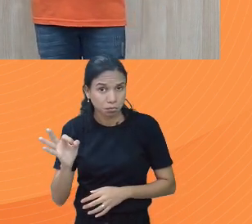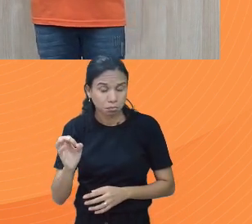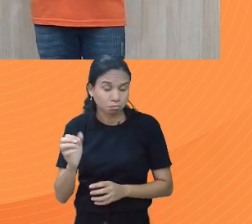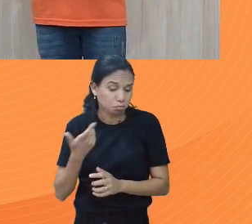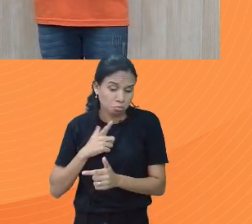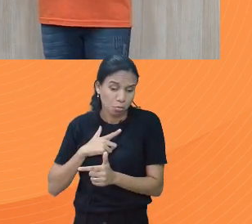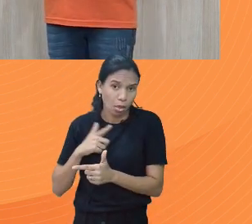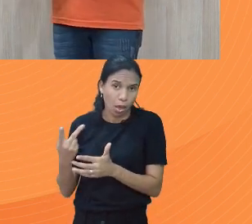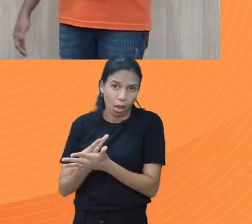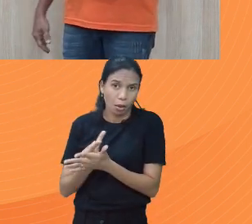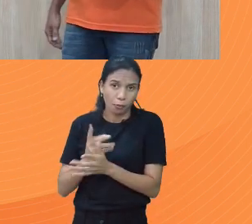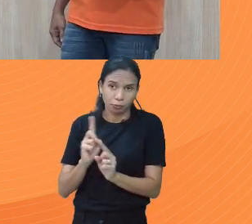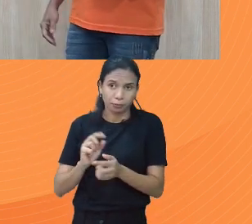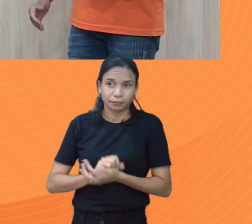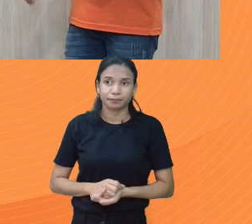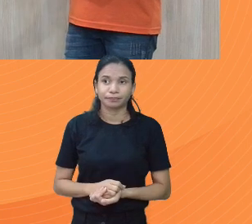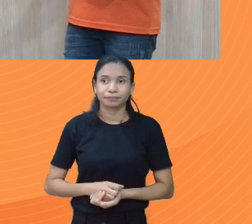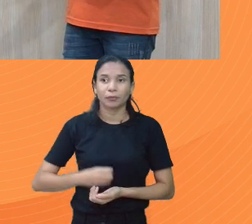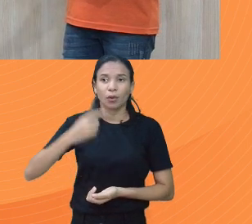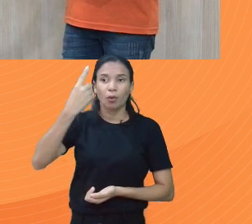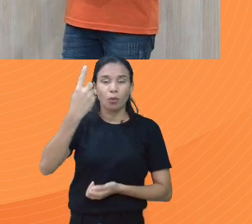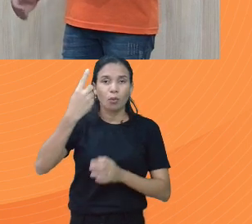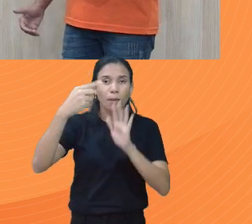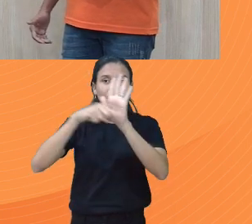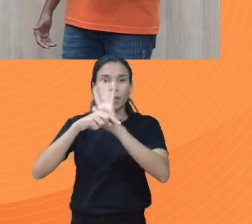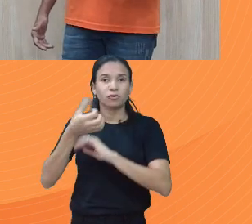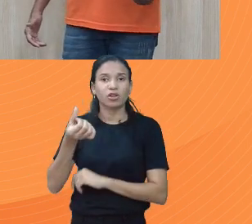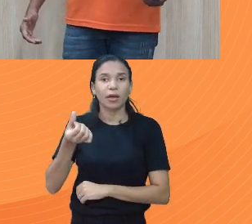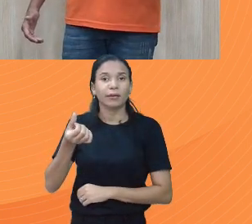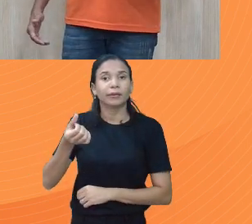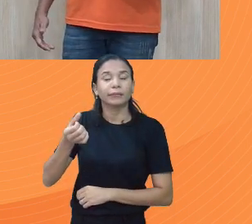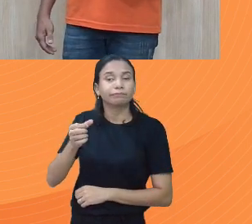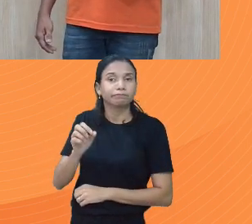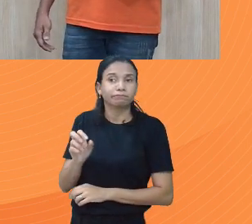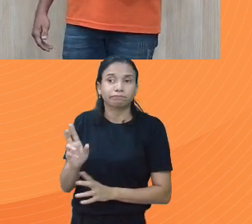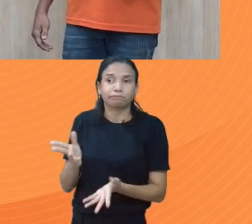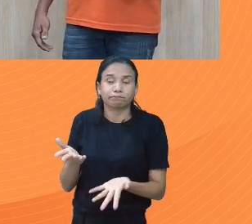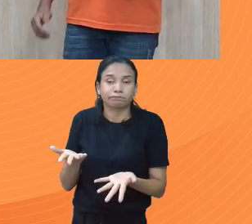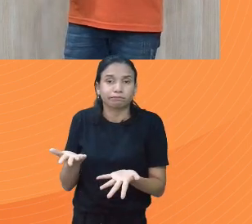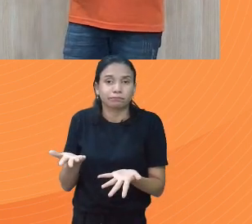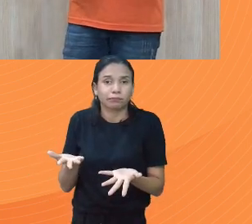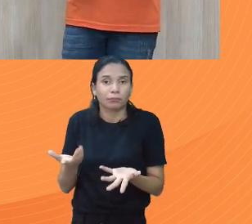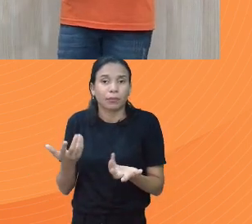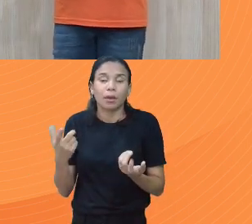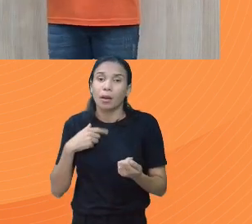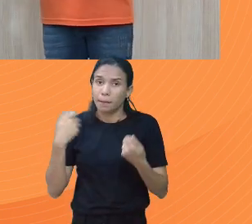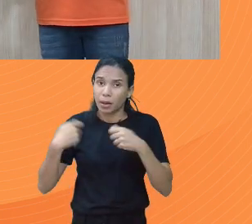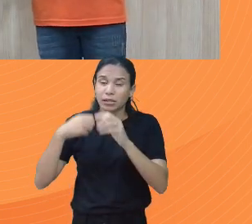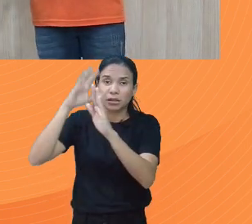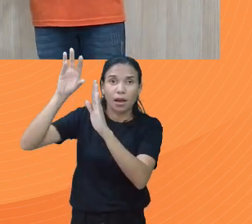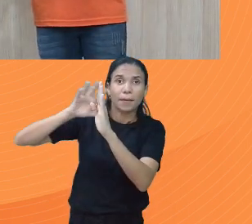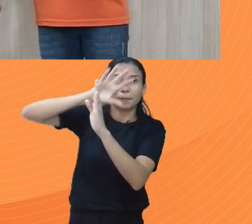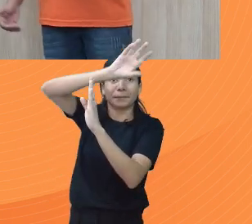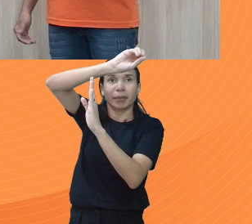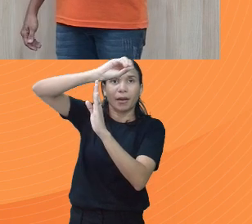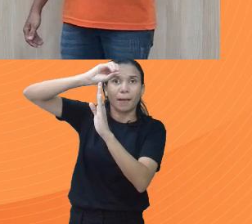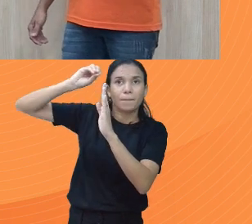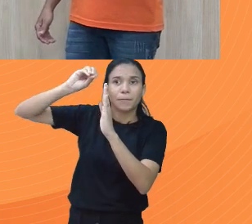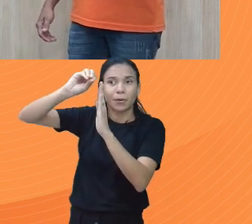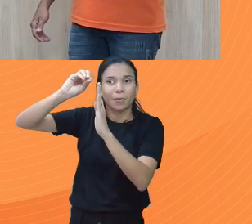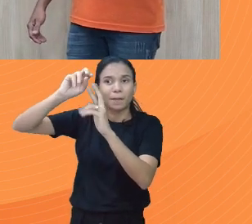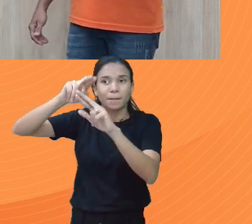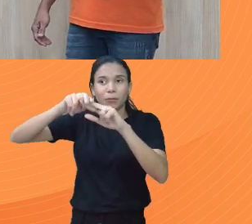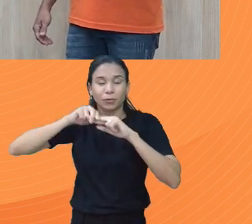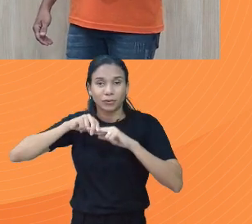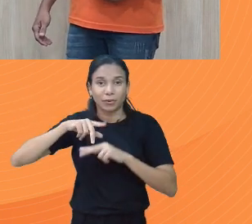não tem erro no milésimo. 1 menos 6, não pode. Então, pegar emprestado. Então,